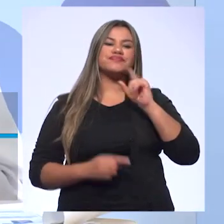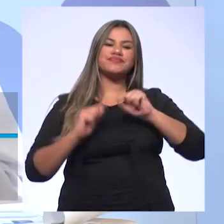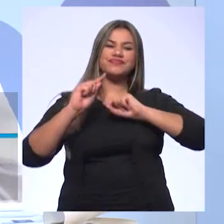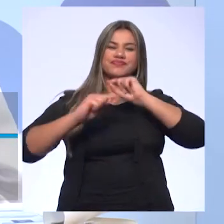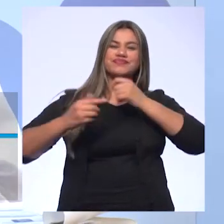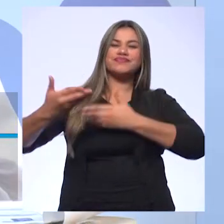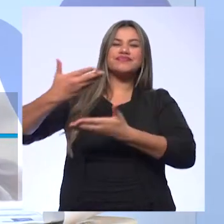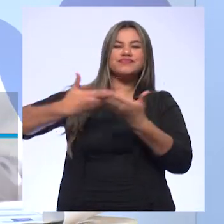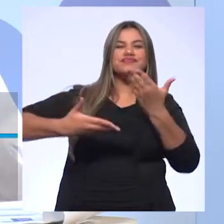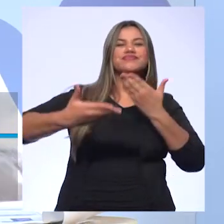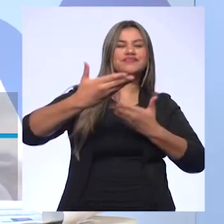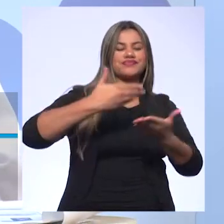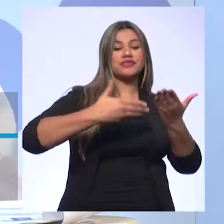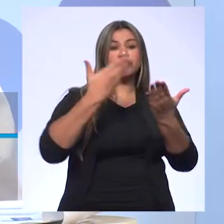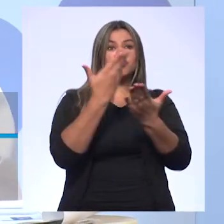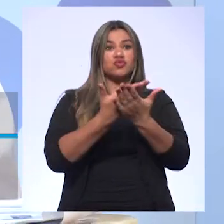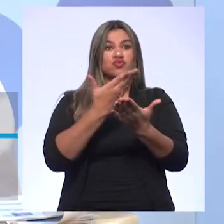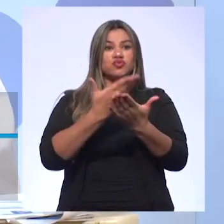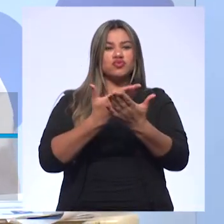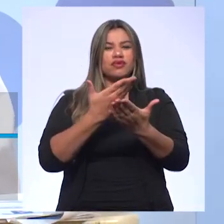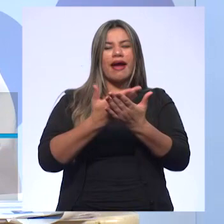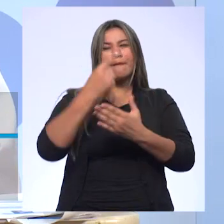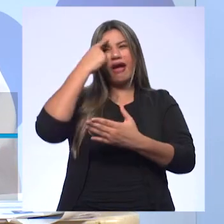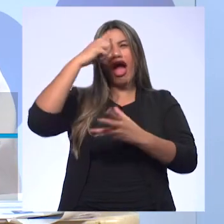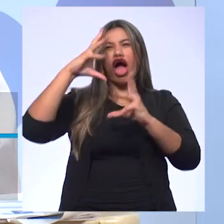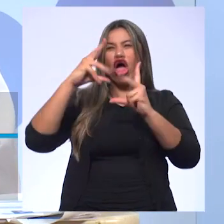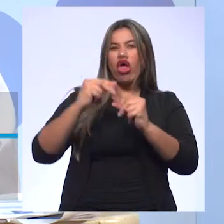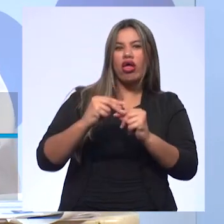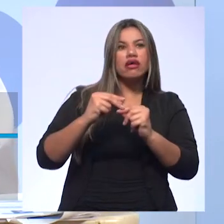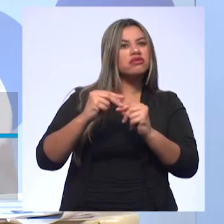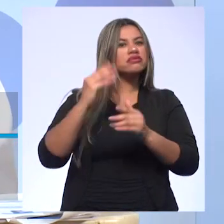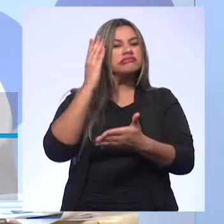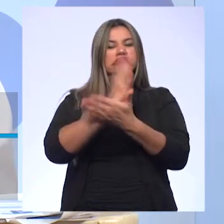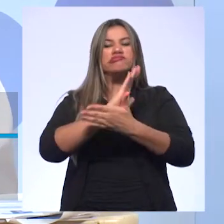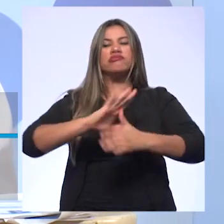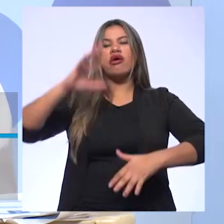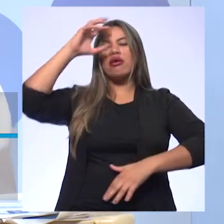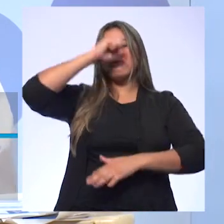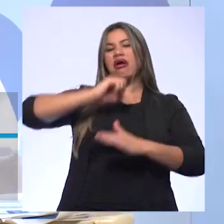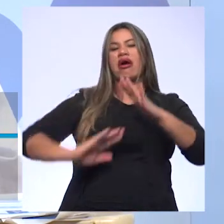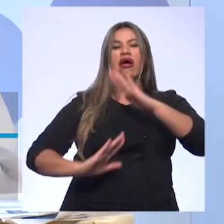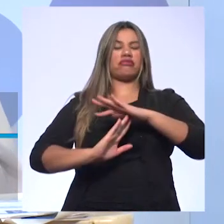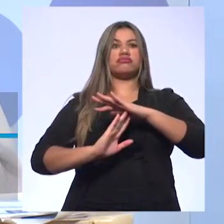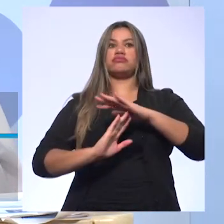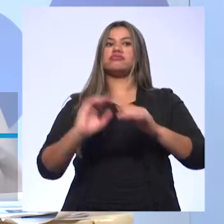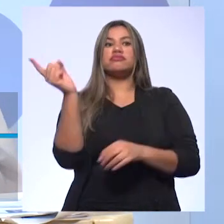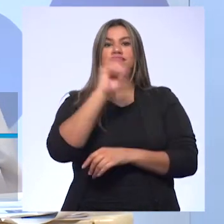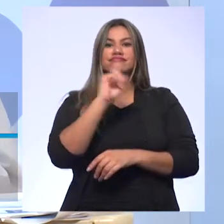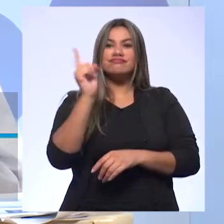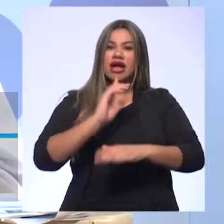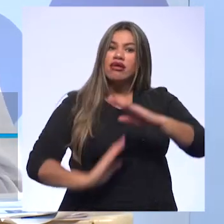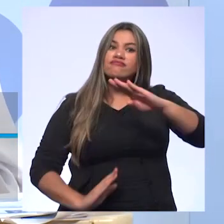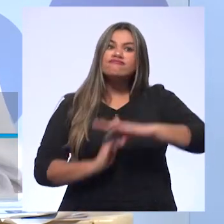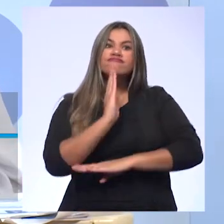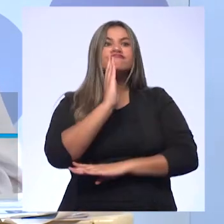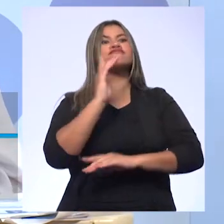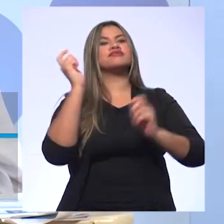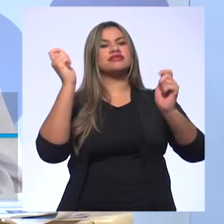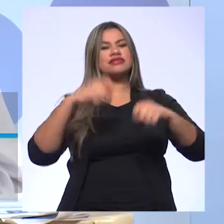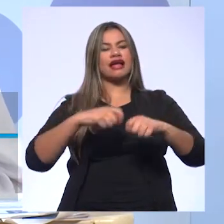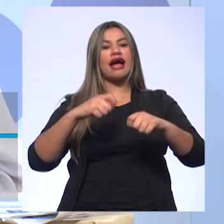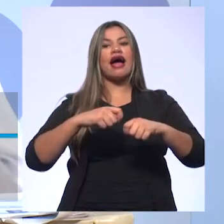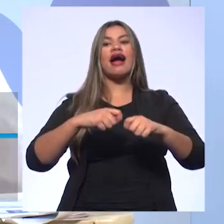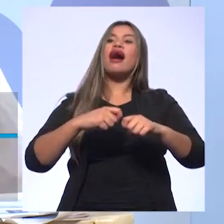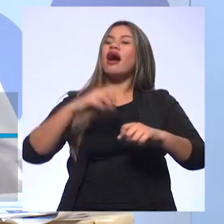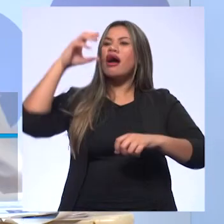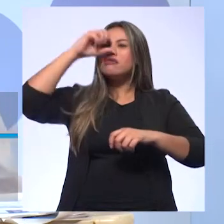ver que quanto mais a gente estuda, mais a gente tem coisa para aprender. Né? Não tem limite isso. Então, quando a gente para de estudar, a gente fica limitado.